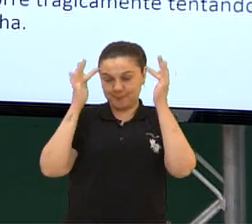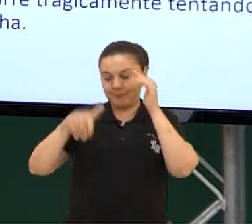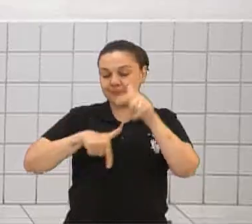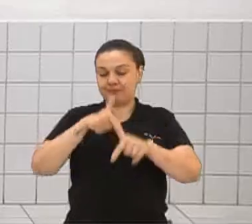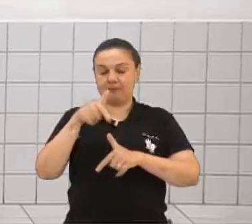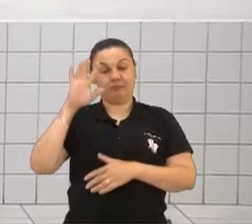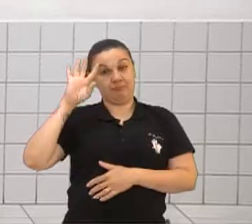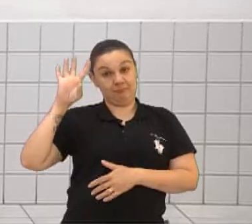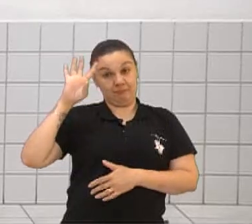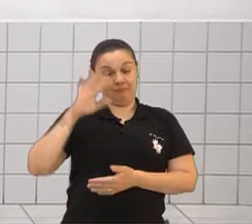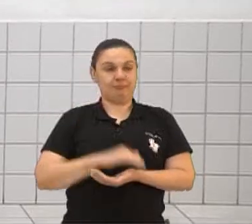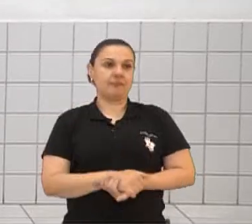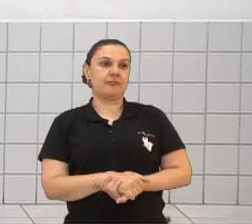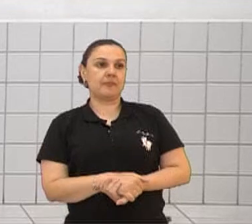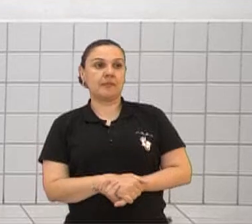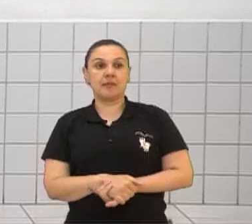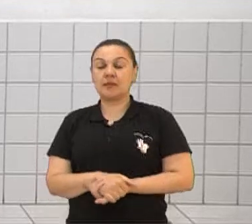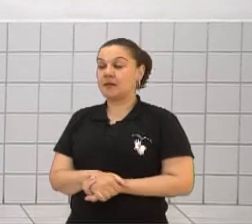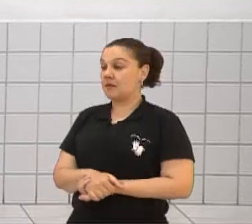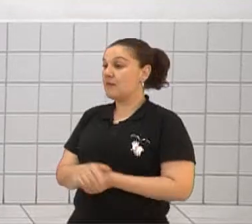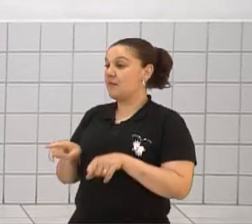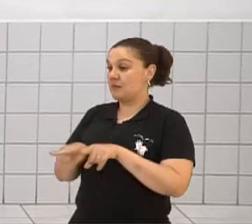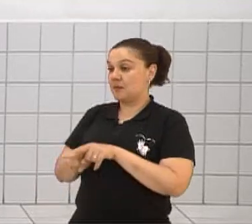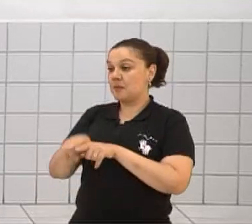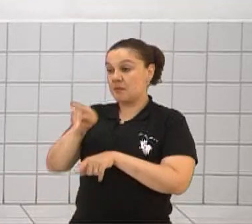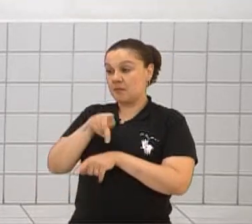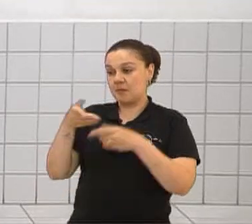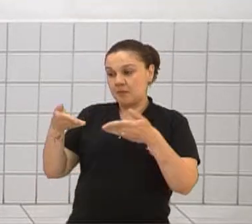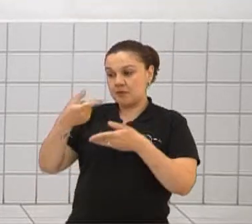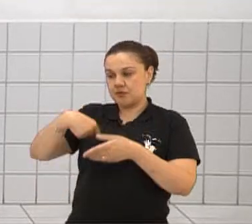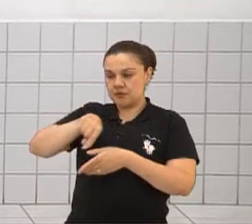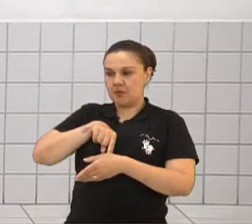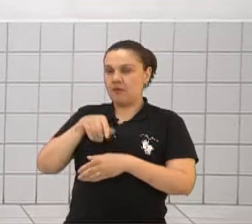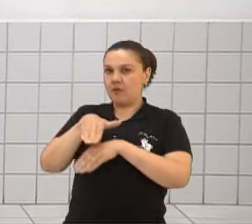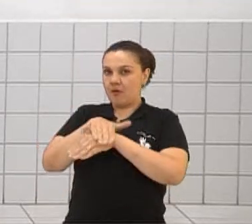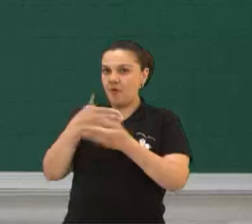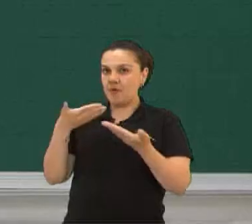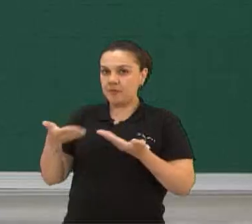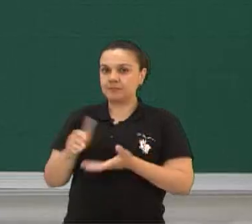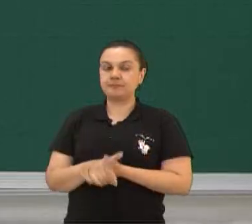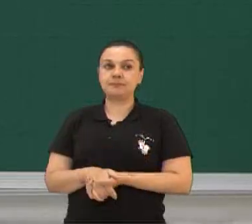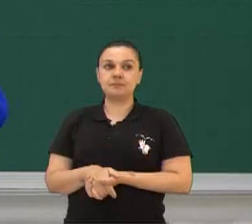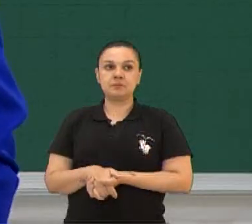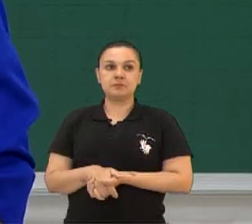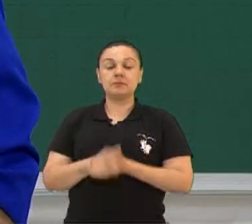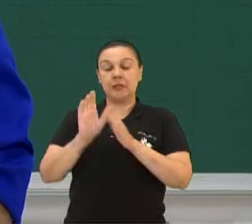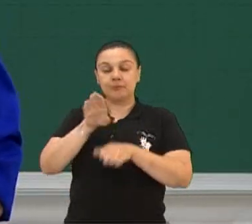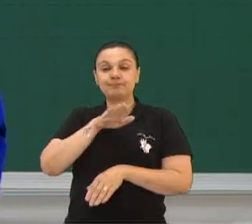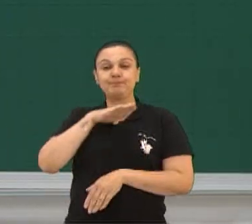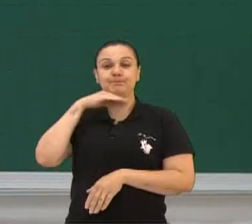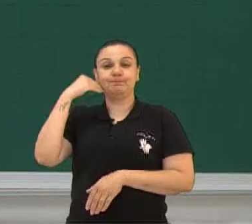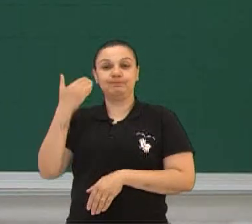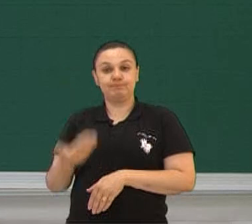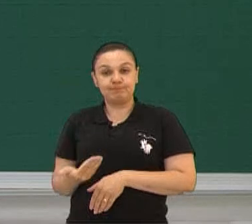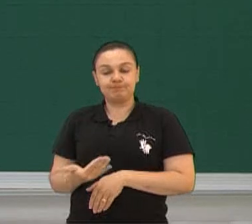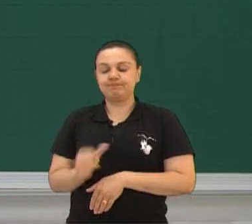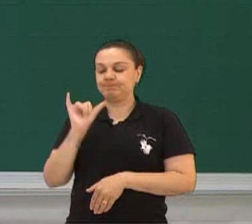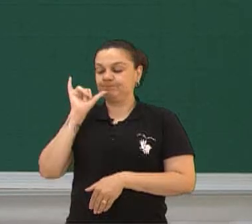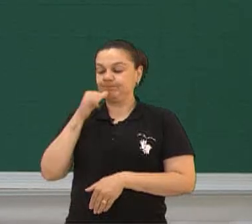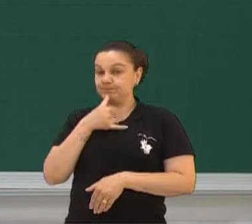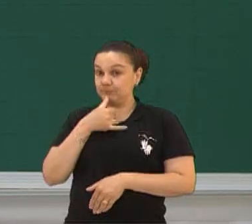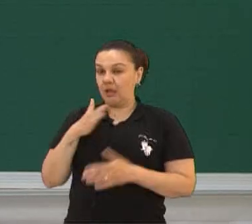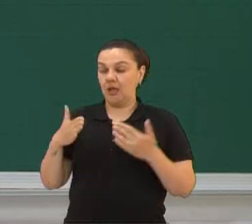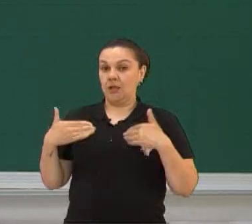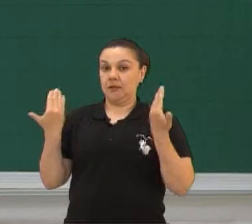refletirmos. Inclusive, né, professor, nós estávamos comentando aqui, esse autor ele teve uma morte trágica, Sim. né, professor? Se vocês forem pesquisar